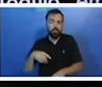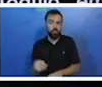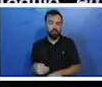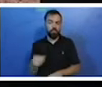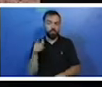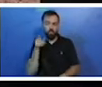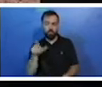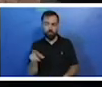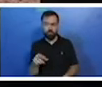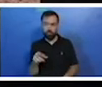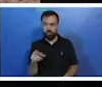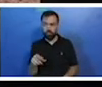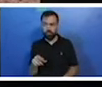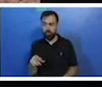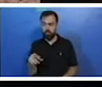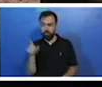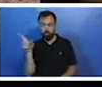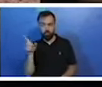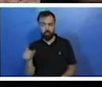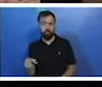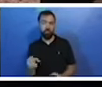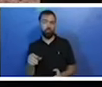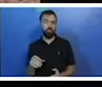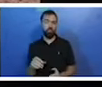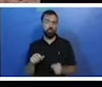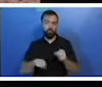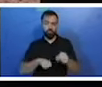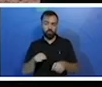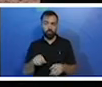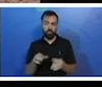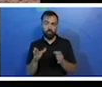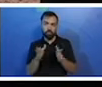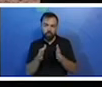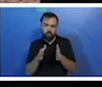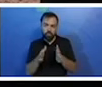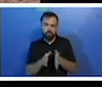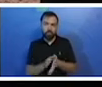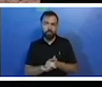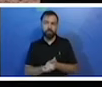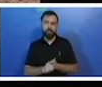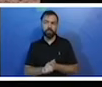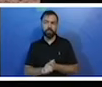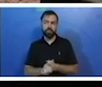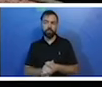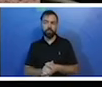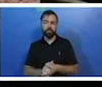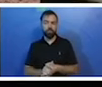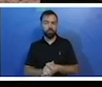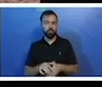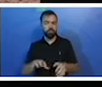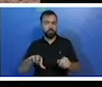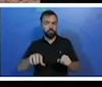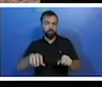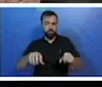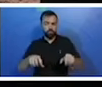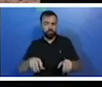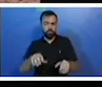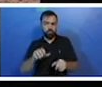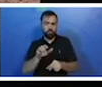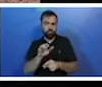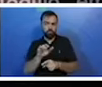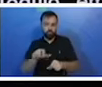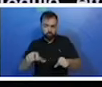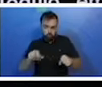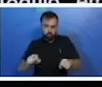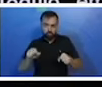uma bicicleta, voltando aqui, ó, vocês veem que é uma bicicleta menor, mais robusta, ela tem freios e